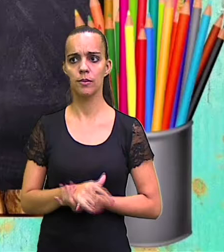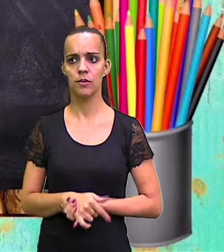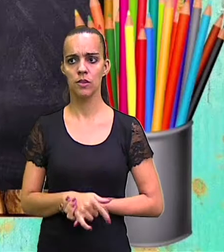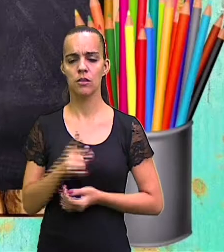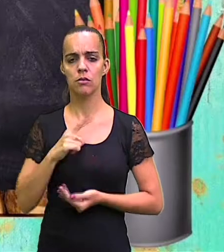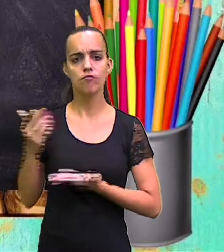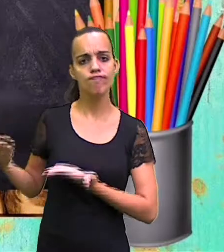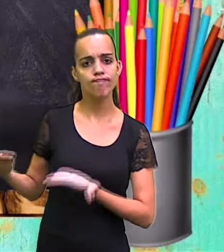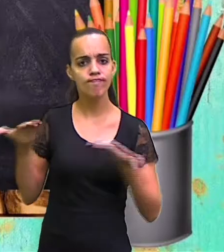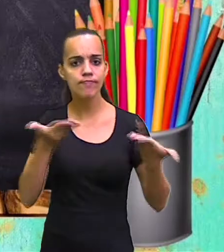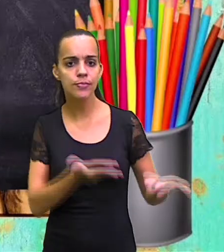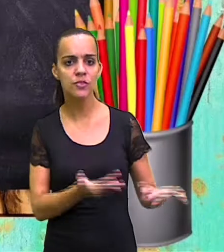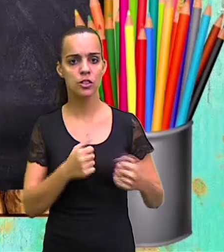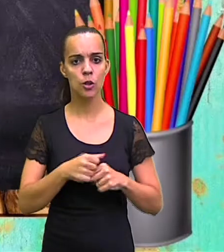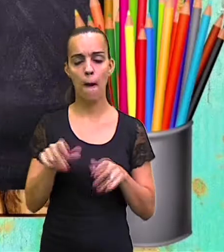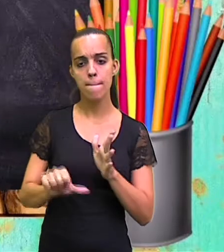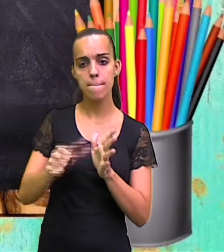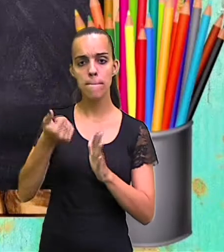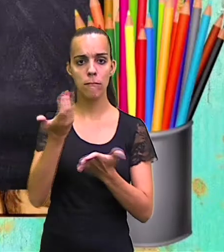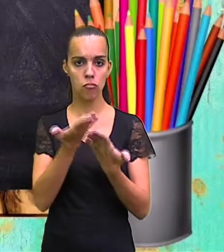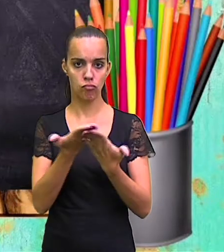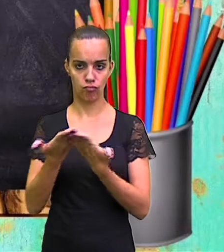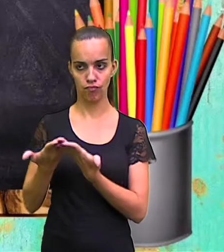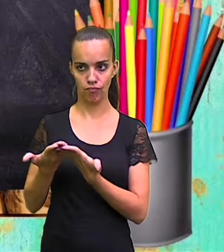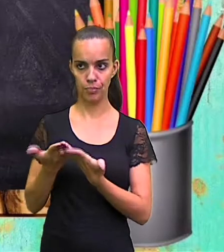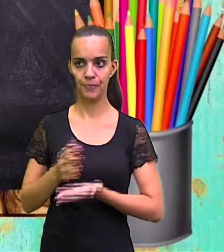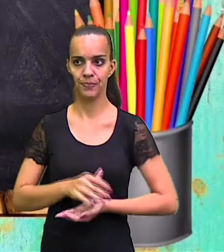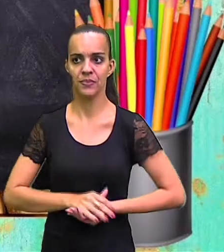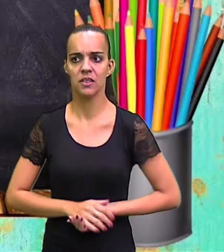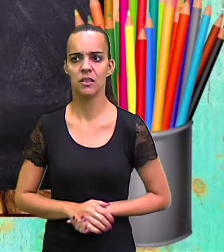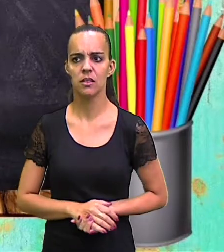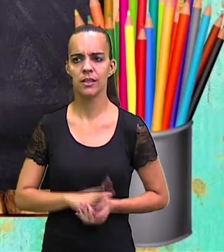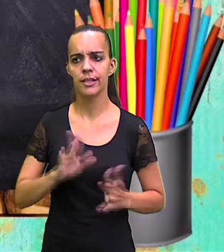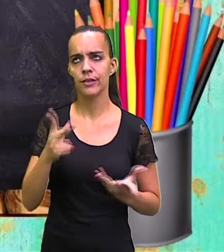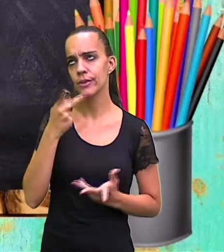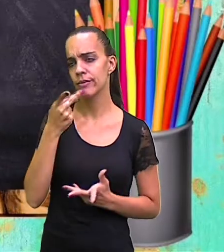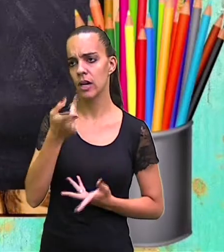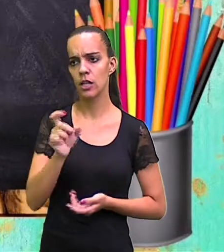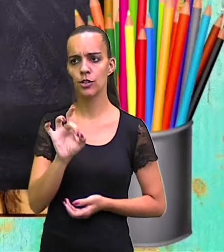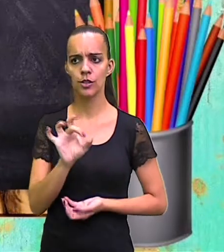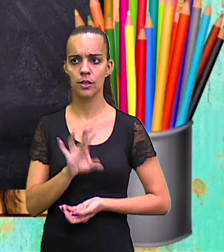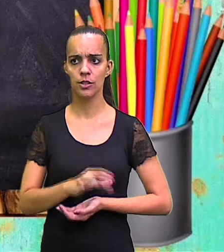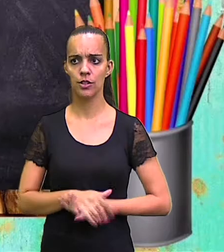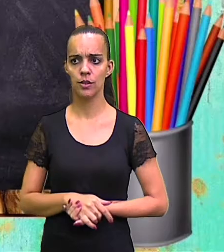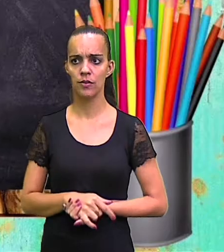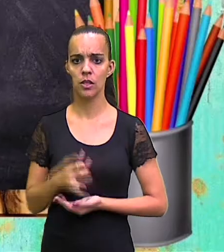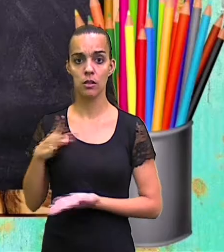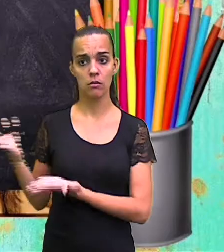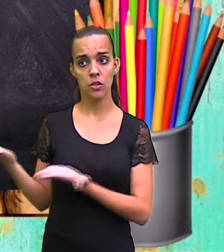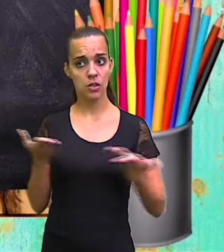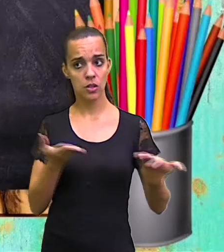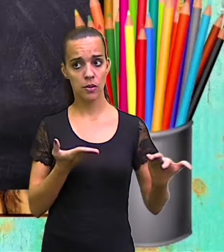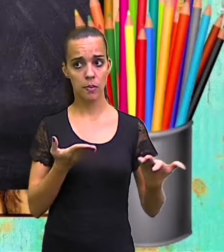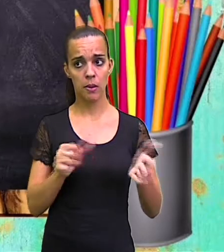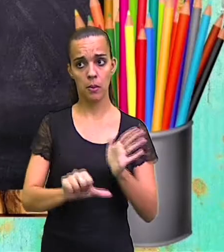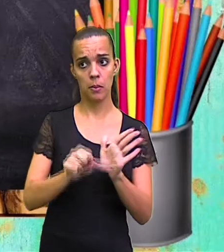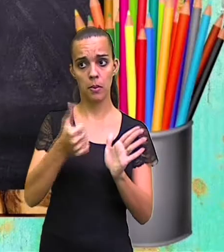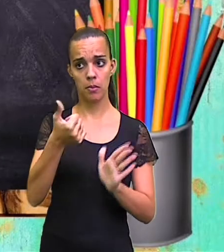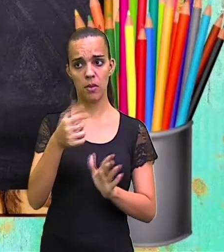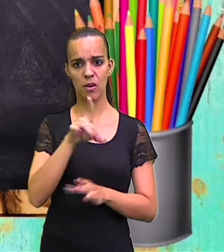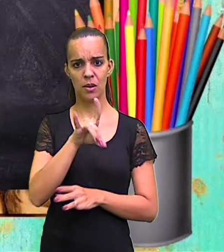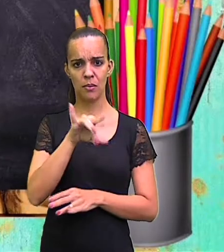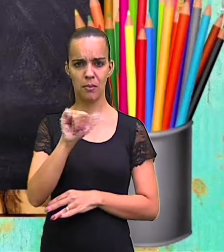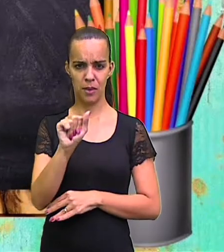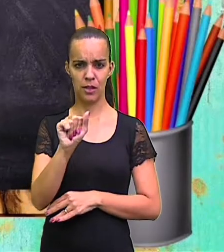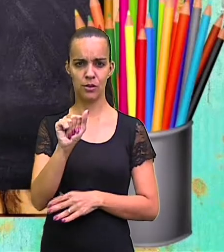seja bem-vindo ao primeiro dia de aula. Você diria apenas, seja bem-vindo o primeiro dia